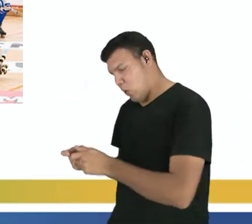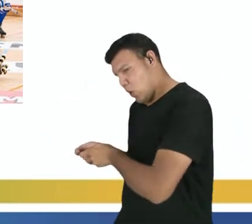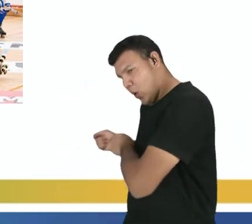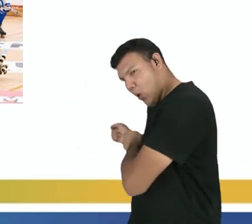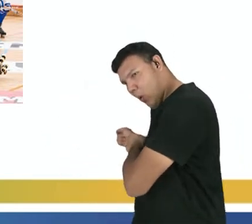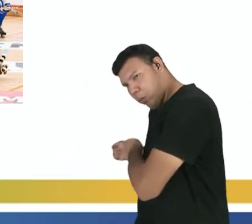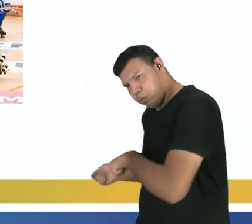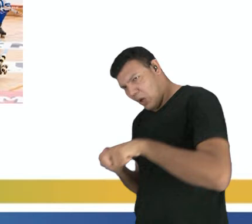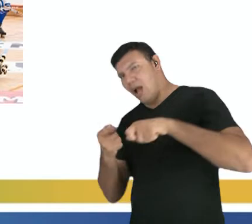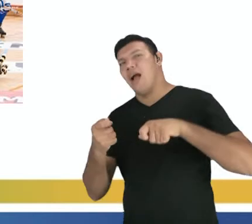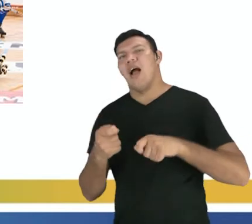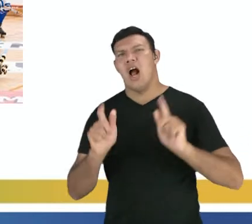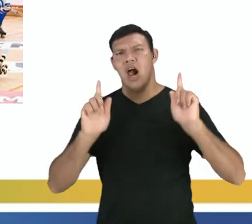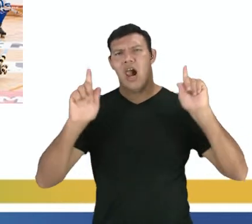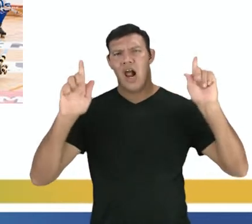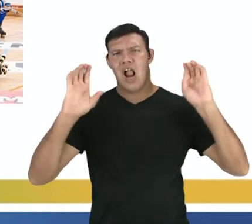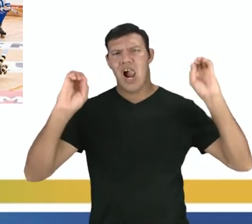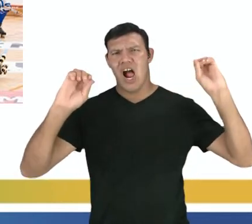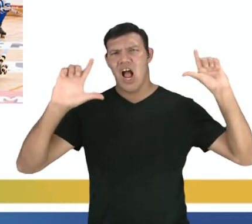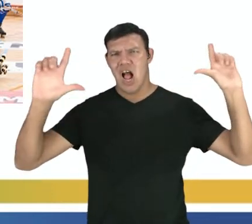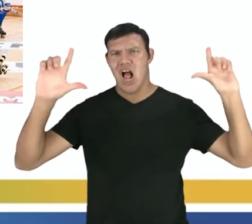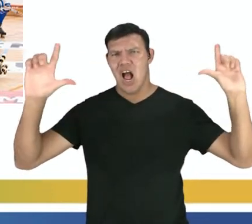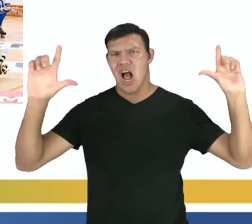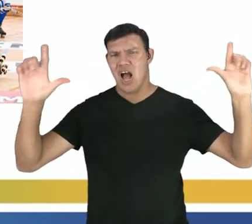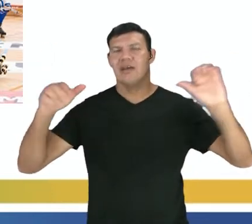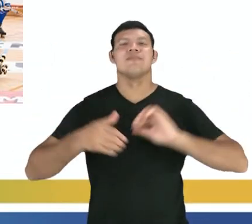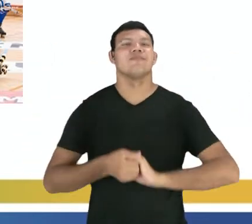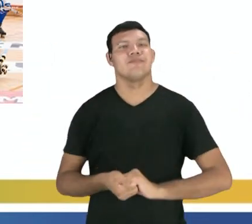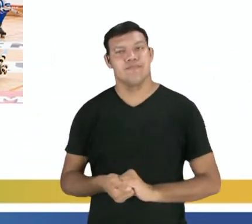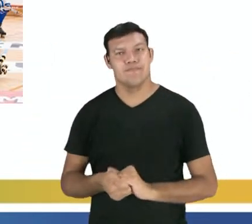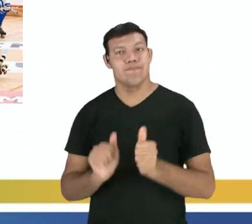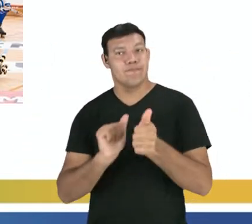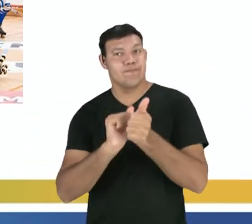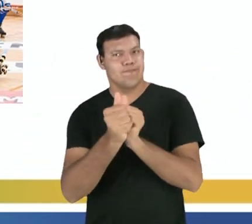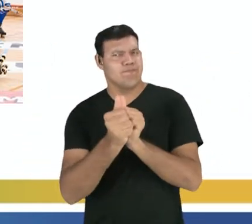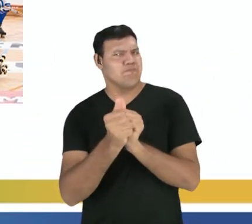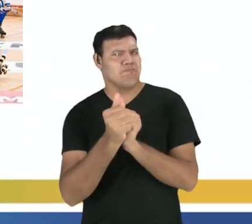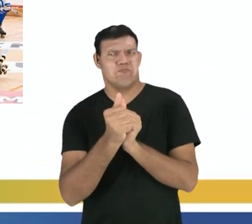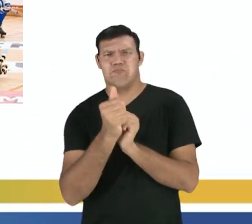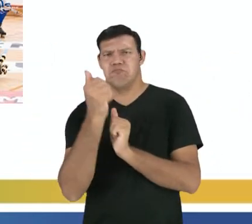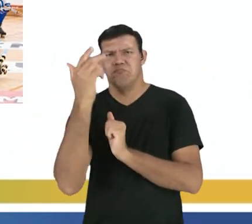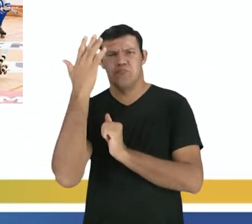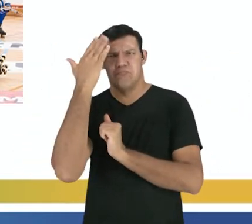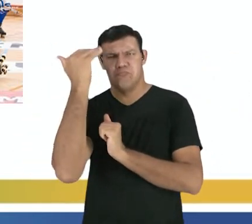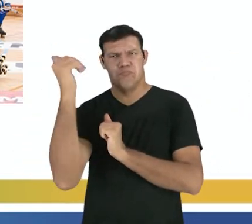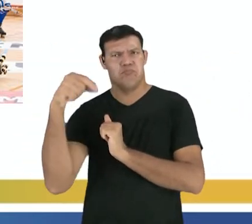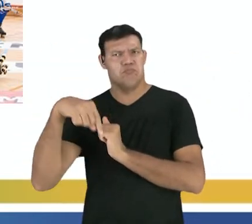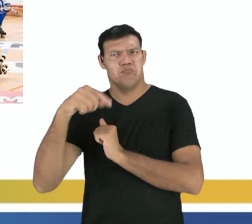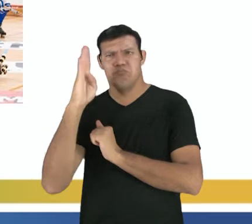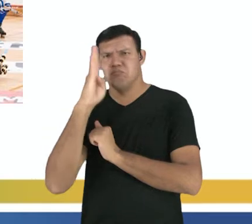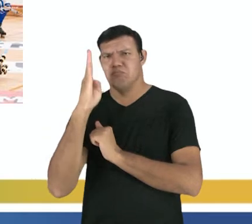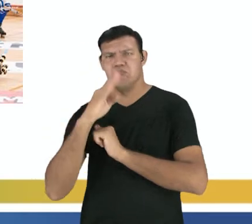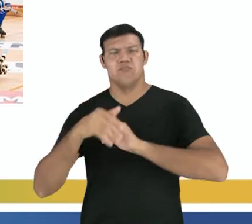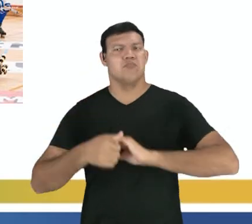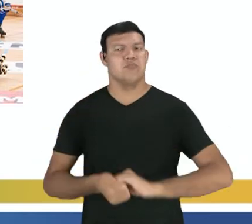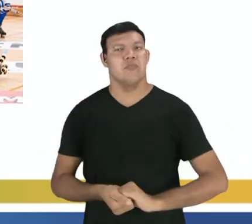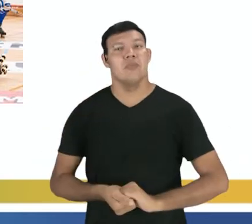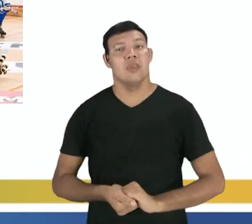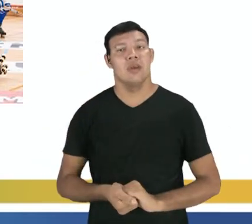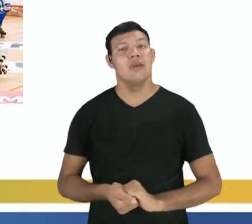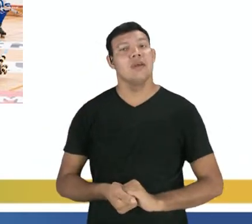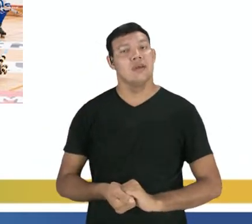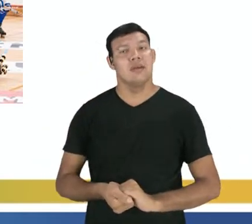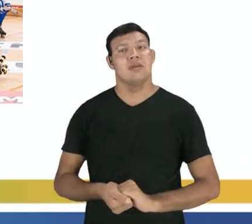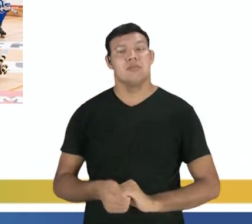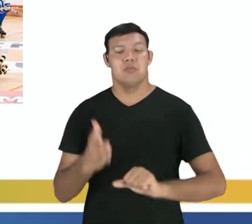gol adversário. Então é um esporte nada familiar para nós brasileiros, mas